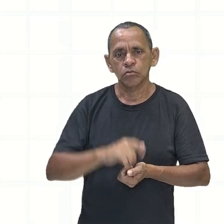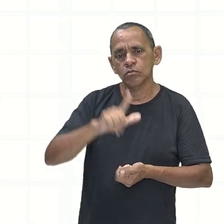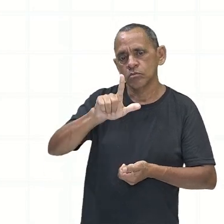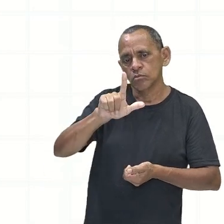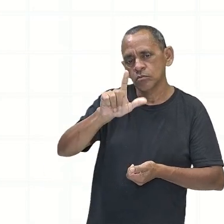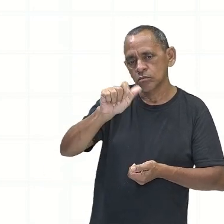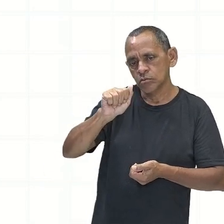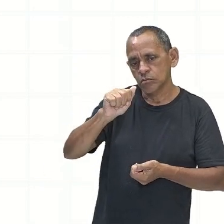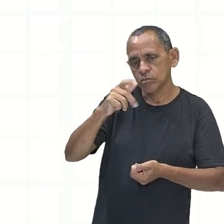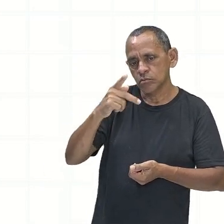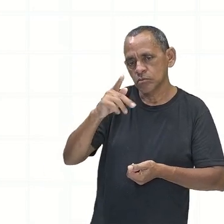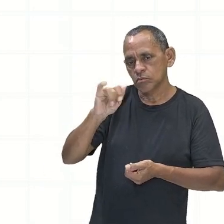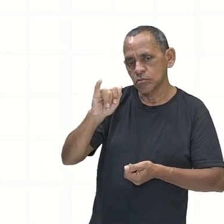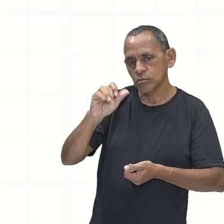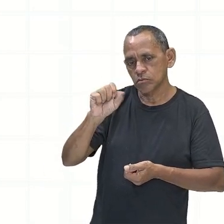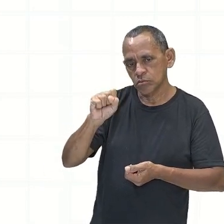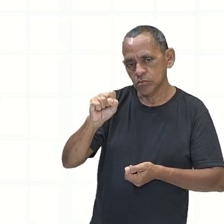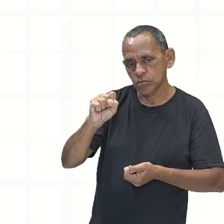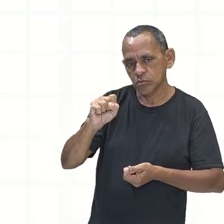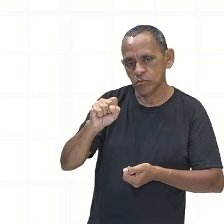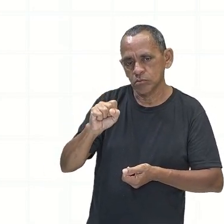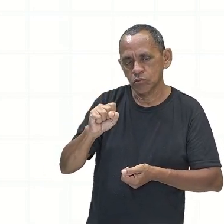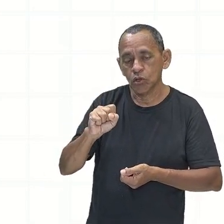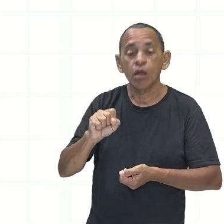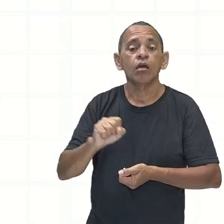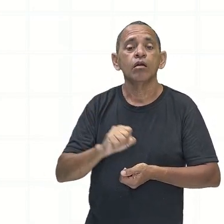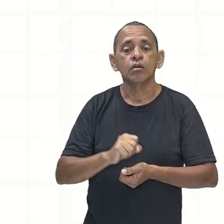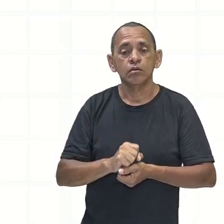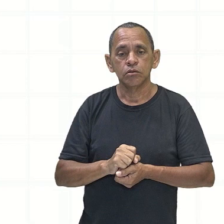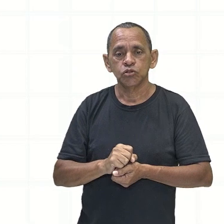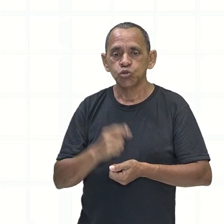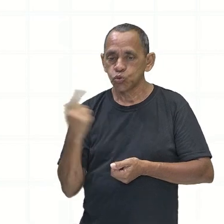singular, eu coloco assim, se for um lápis, é o lápis.